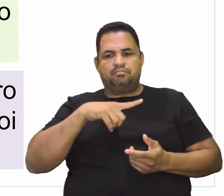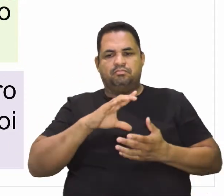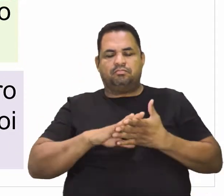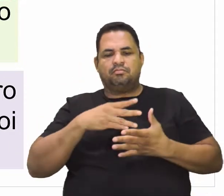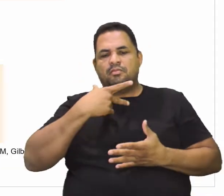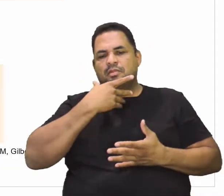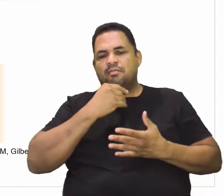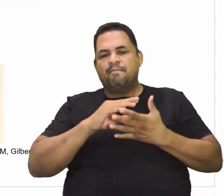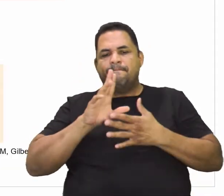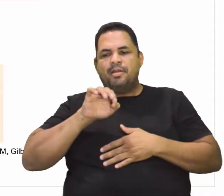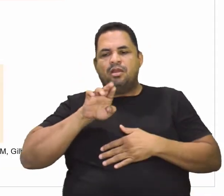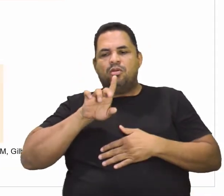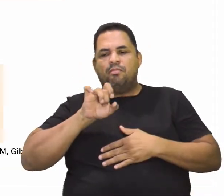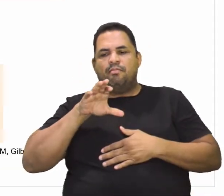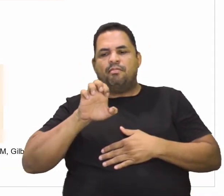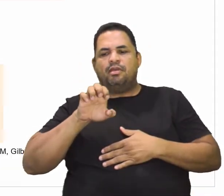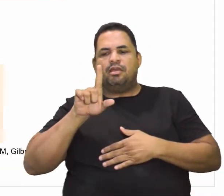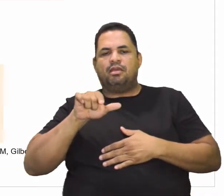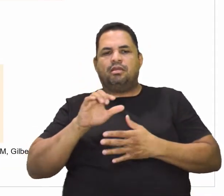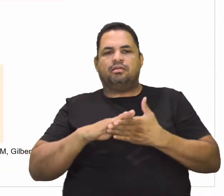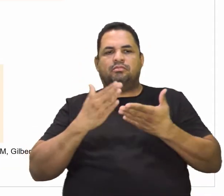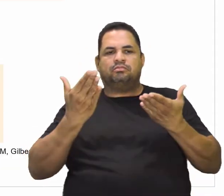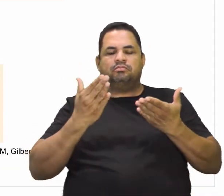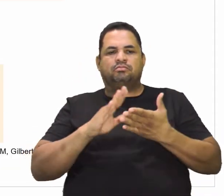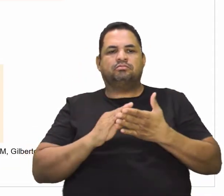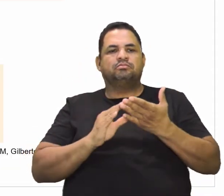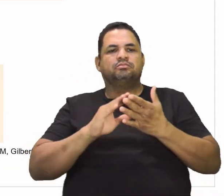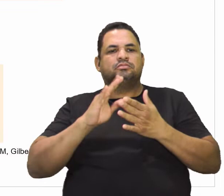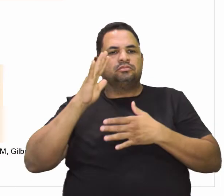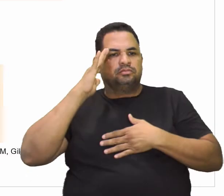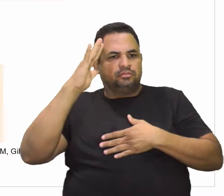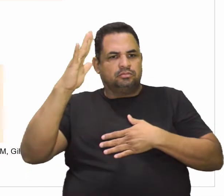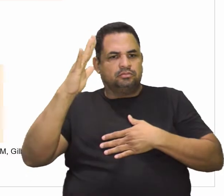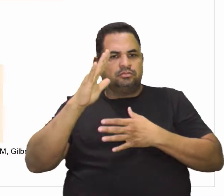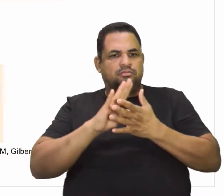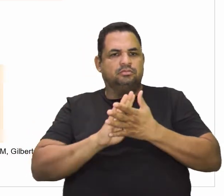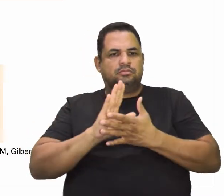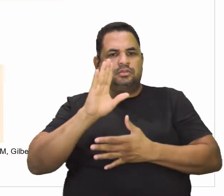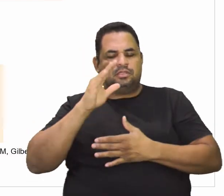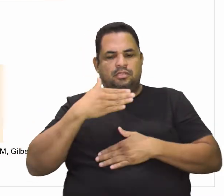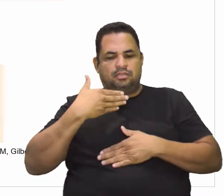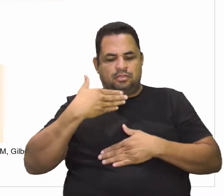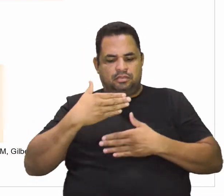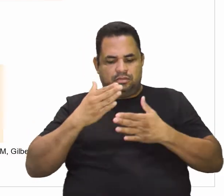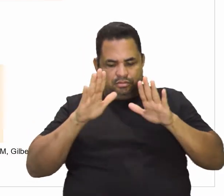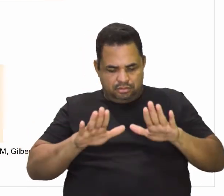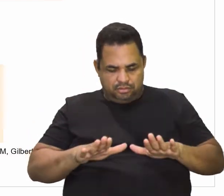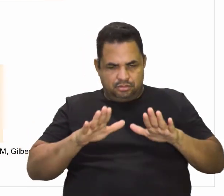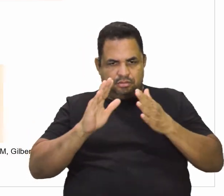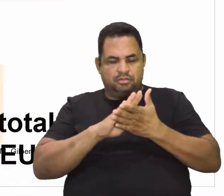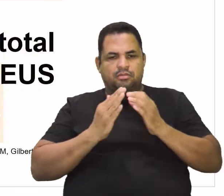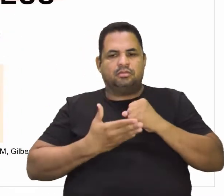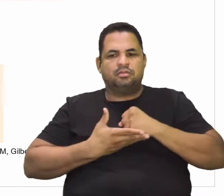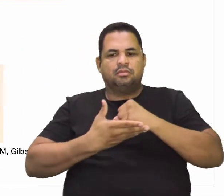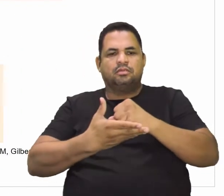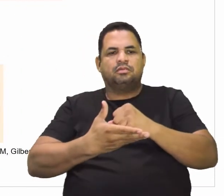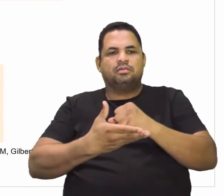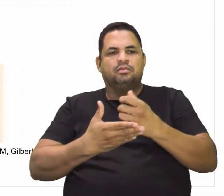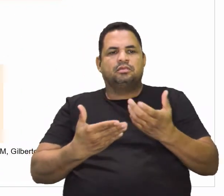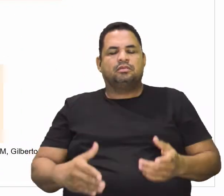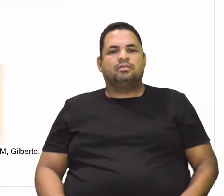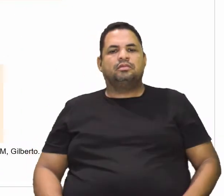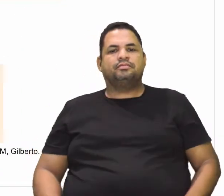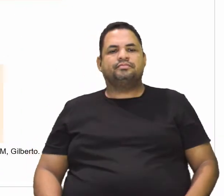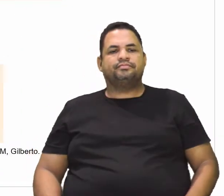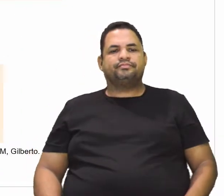profeta Maomé. E é assim que se dá a doutrina islâmica, que se baseava